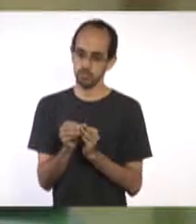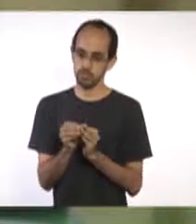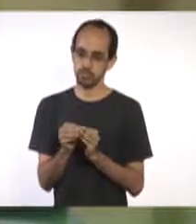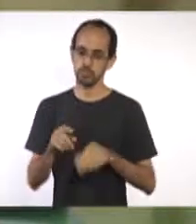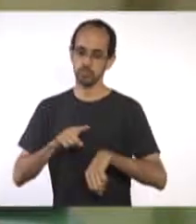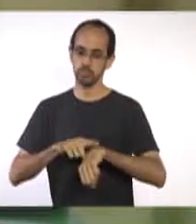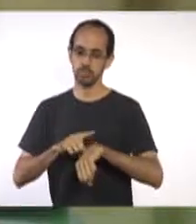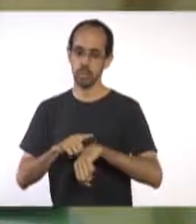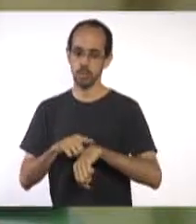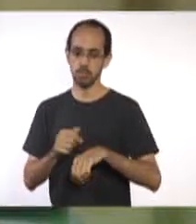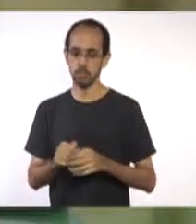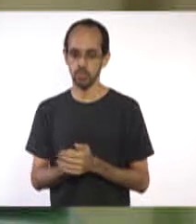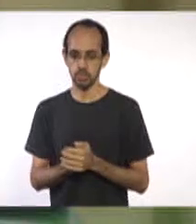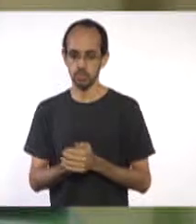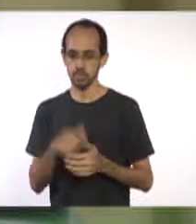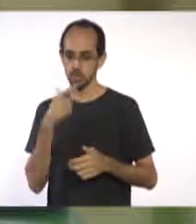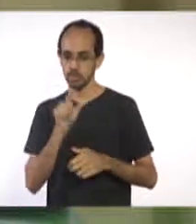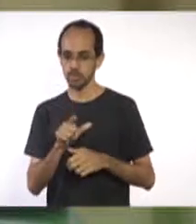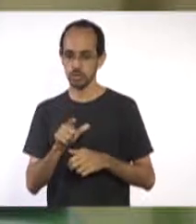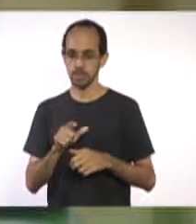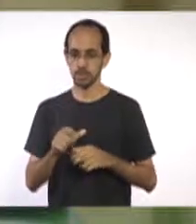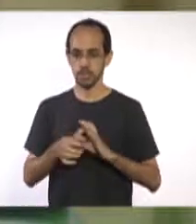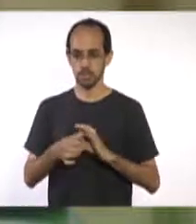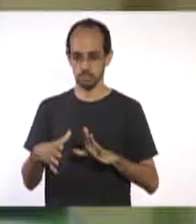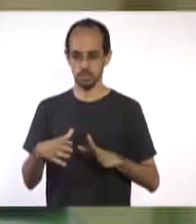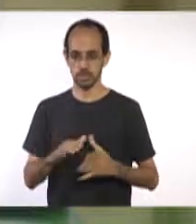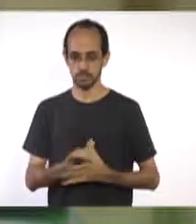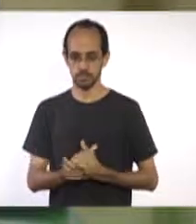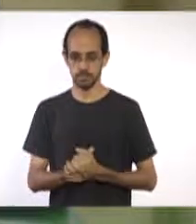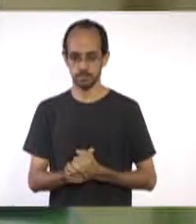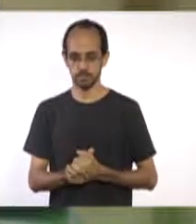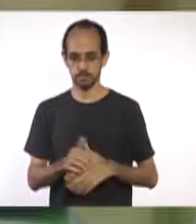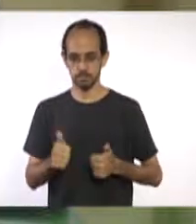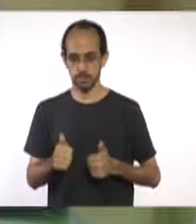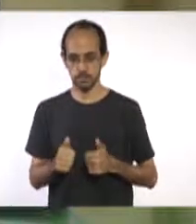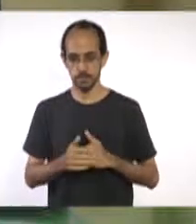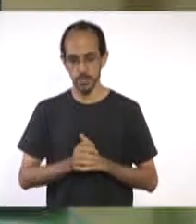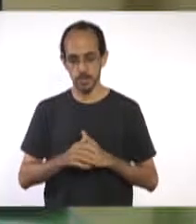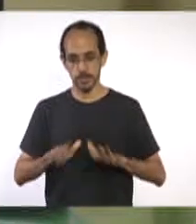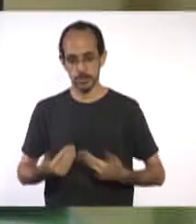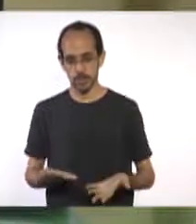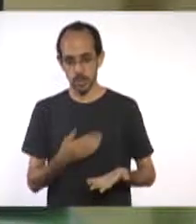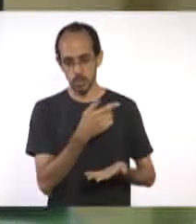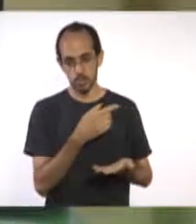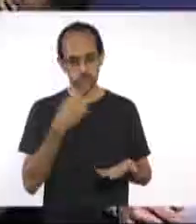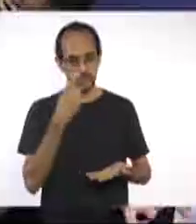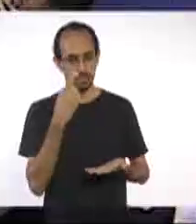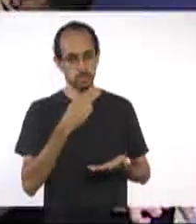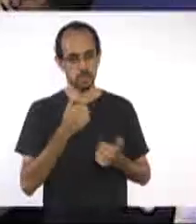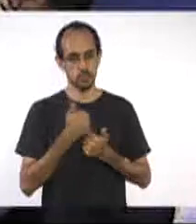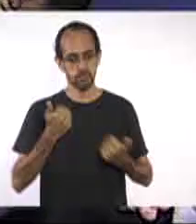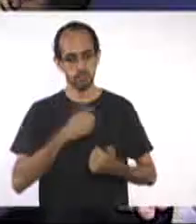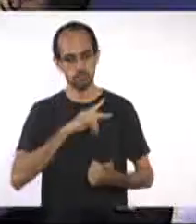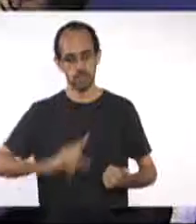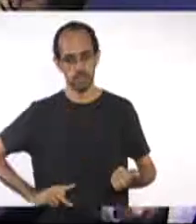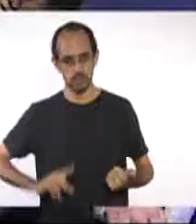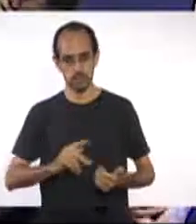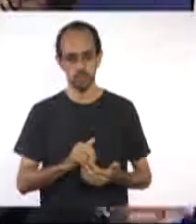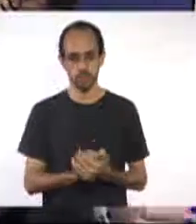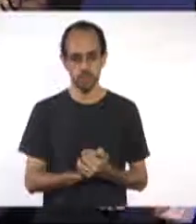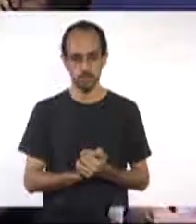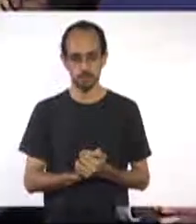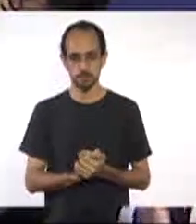para que a gente possa deliberar, né? Por favor, deputado vice-presidente. Bom, eu acho que as colocações